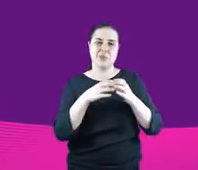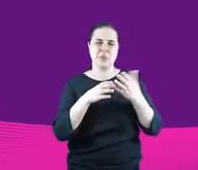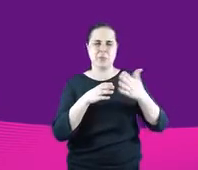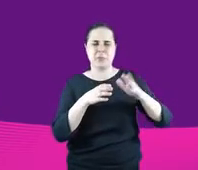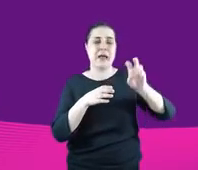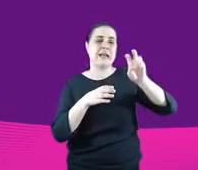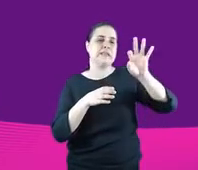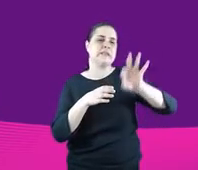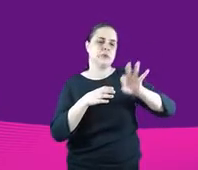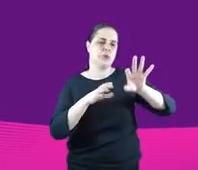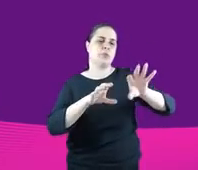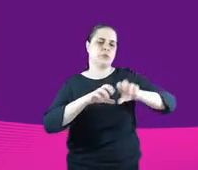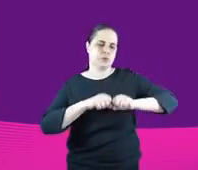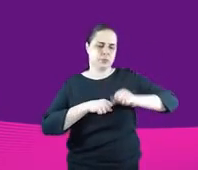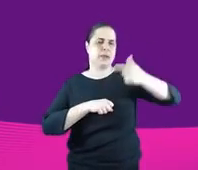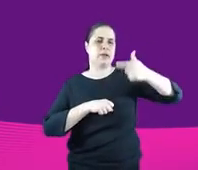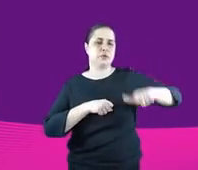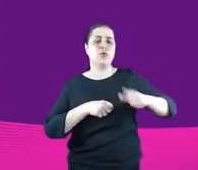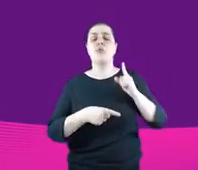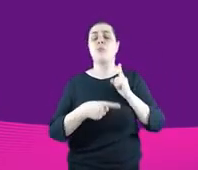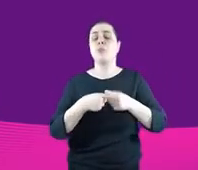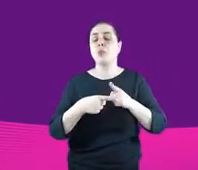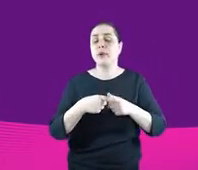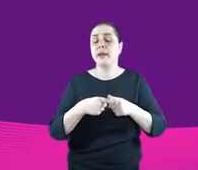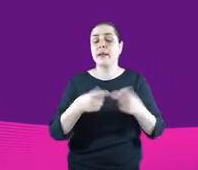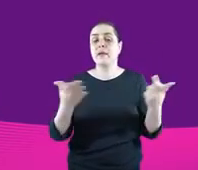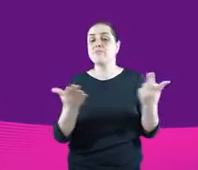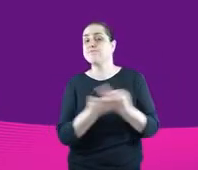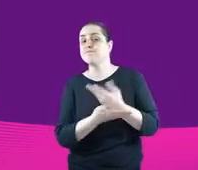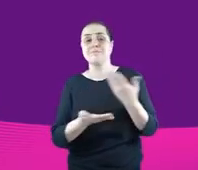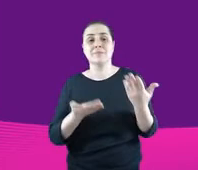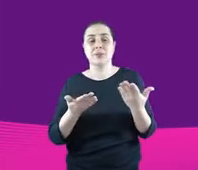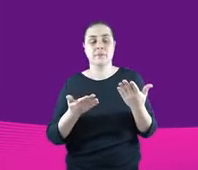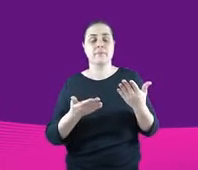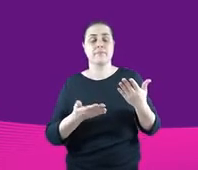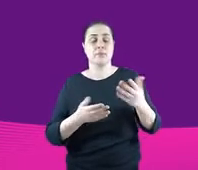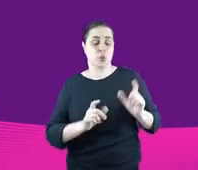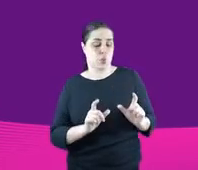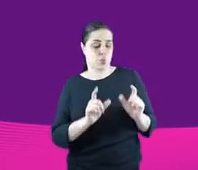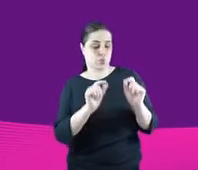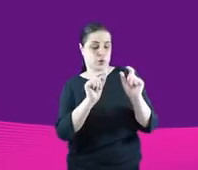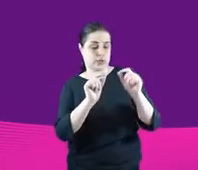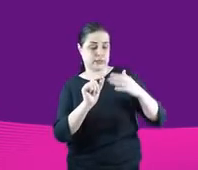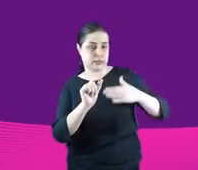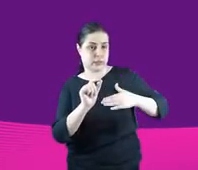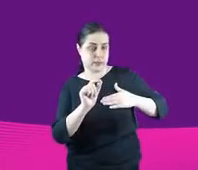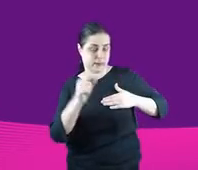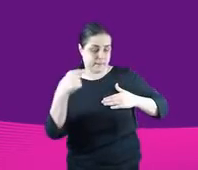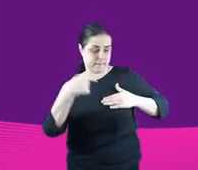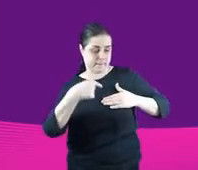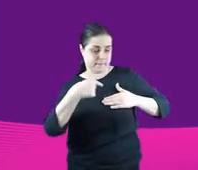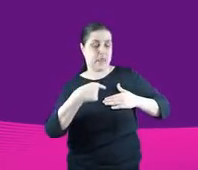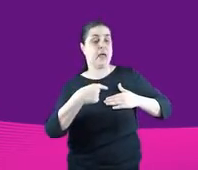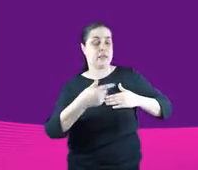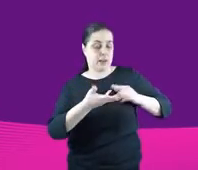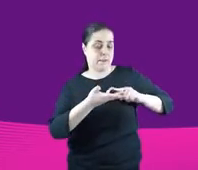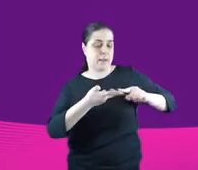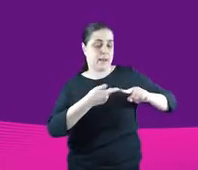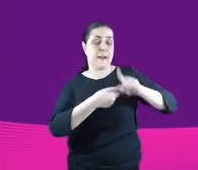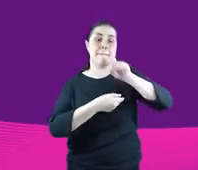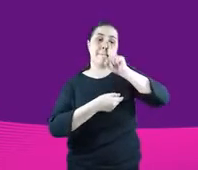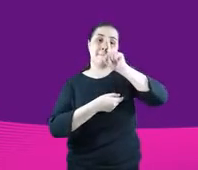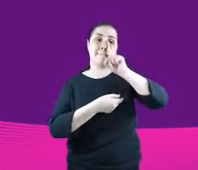pode acontecer? Porque assim, o câncer de mama ele tem alguns fatores de riscos que são comuns a